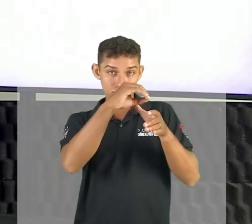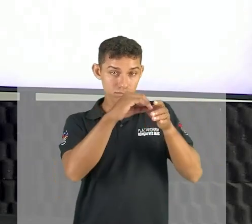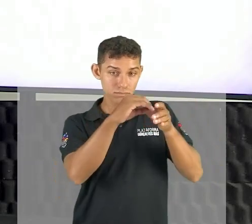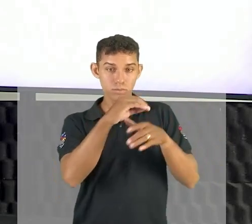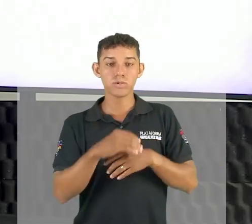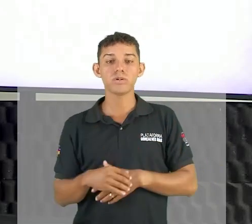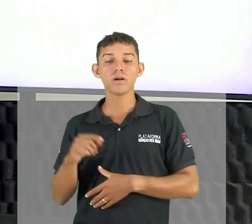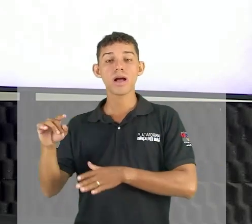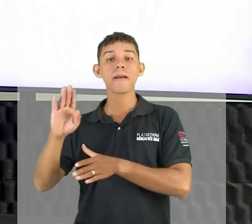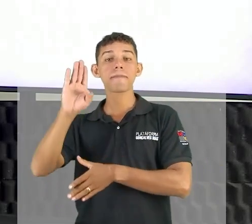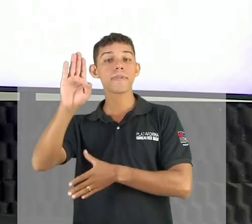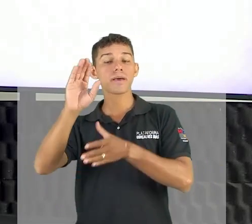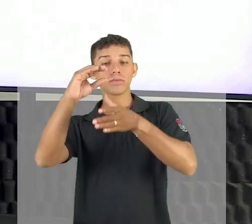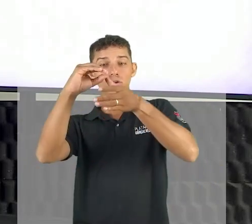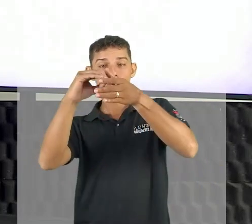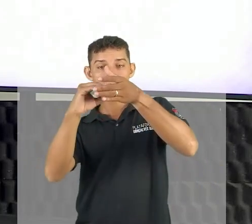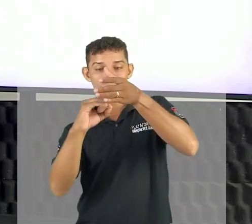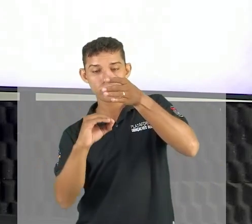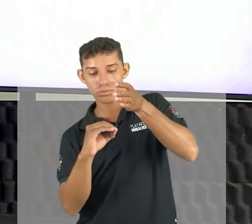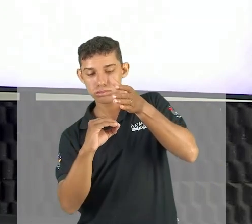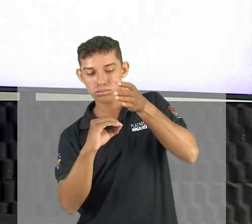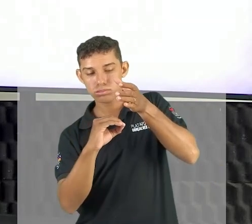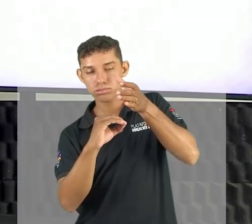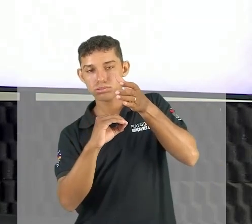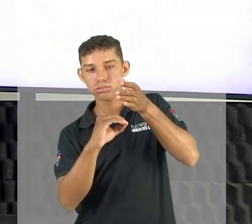O que aconteceu em B? Afundou. O